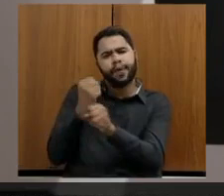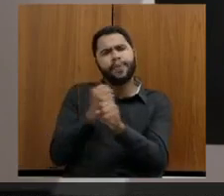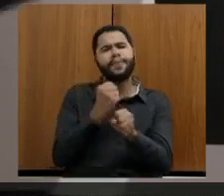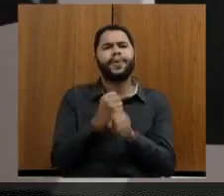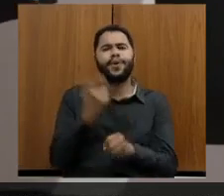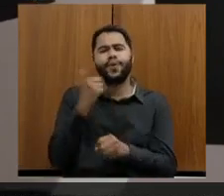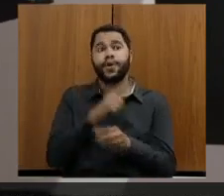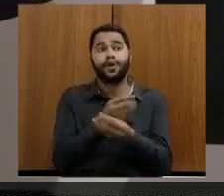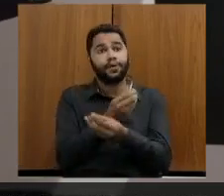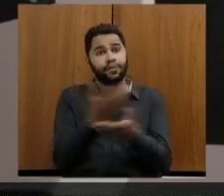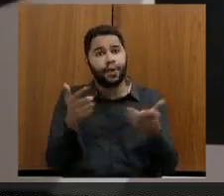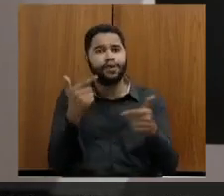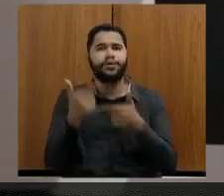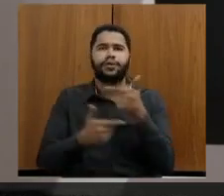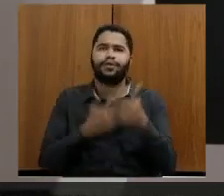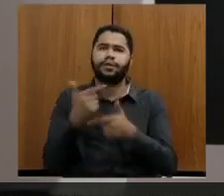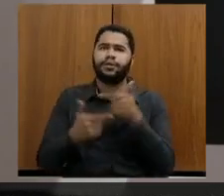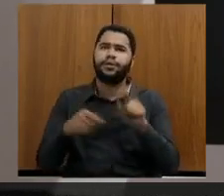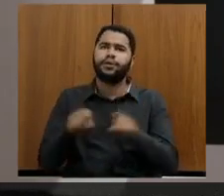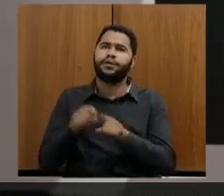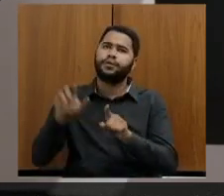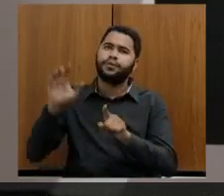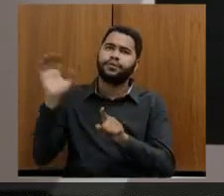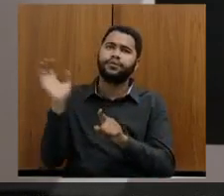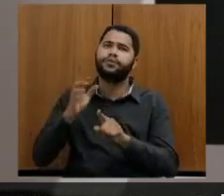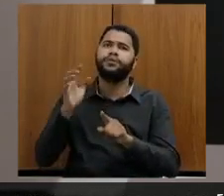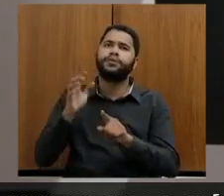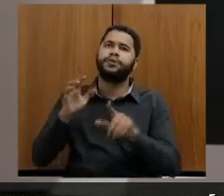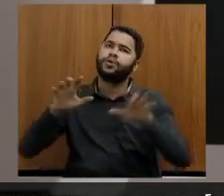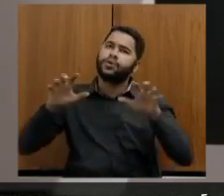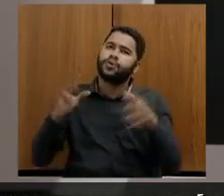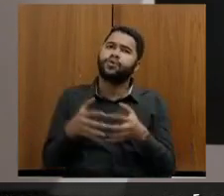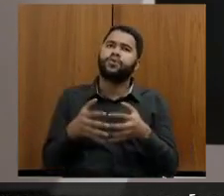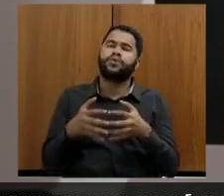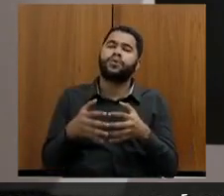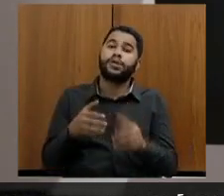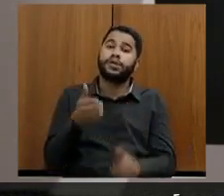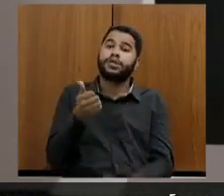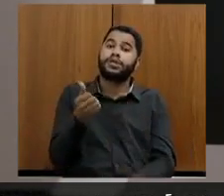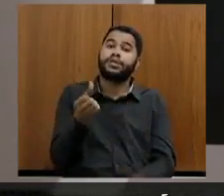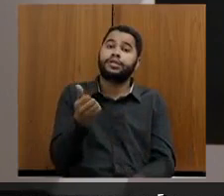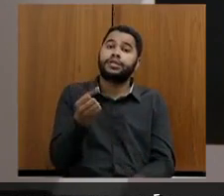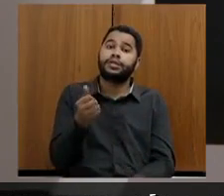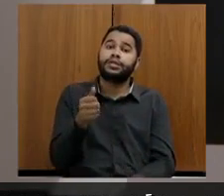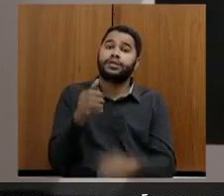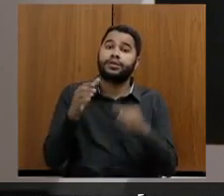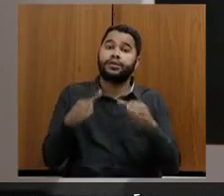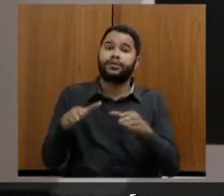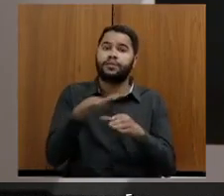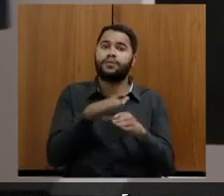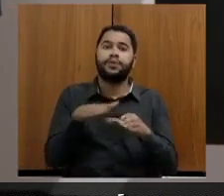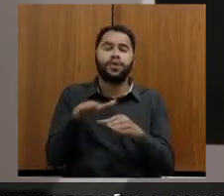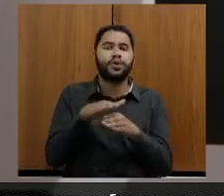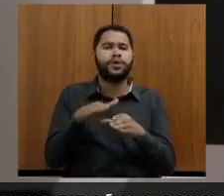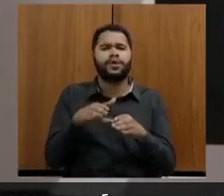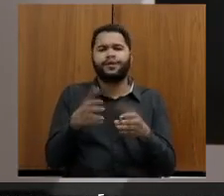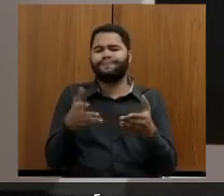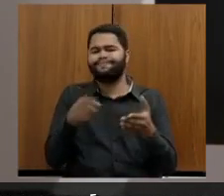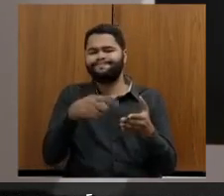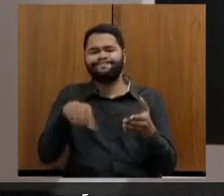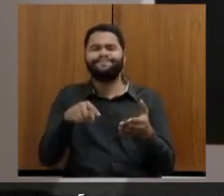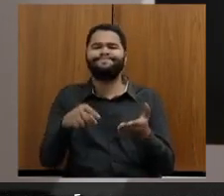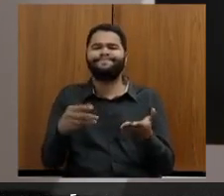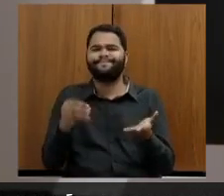que vai gerar emprego vai impactar uma comunidade de 16 bairros que são bairros carentes